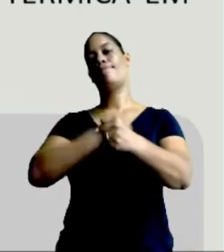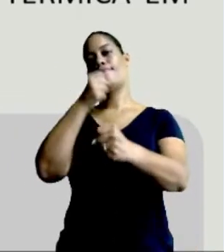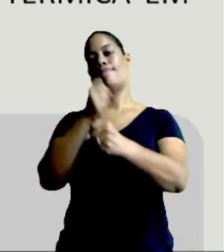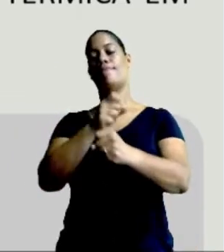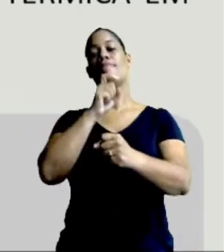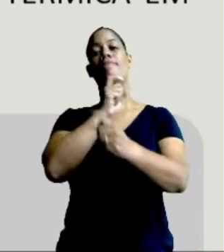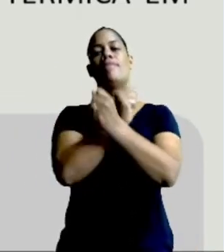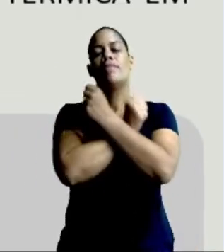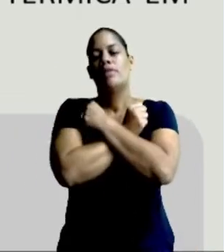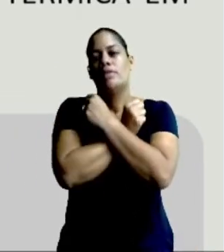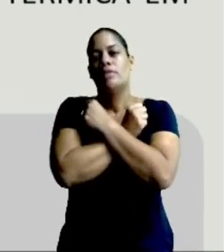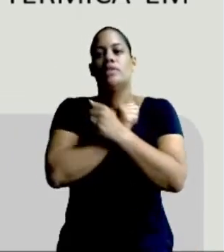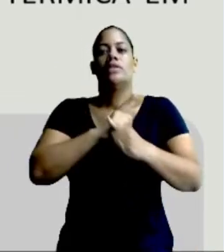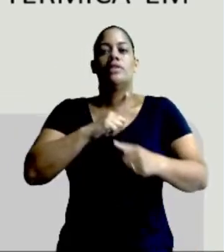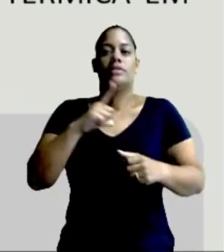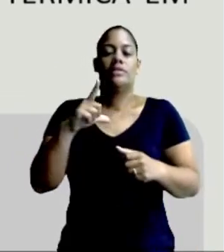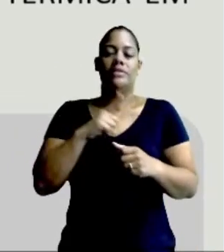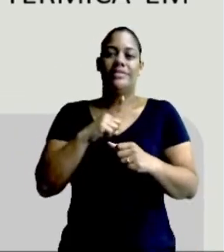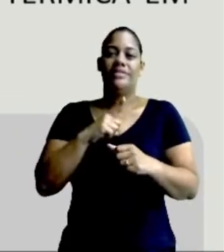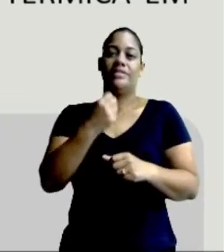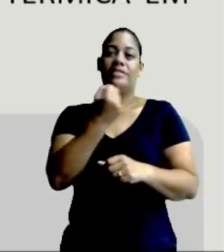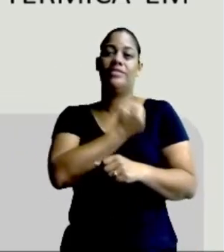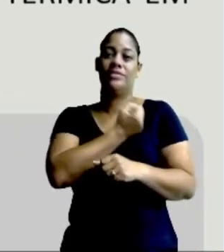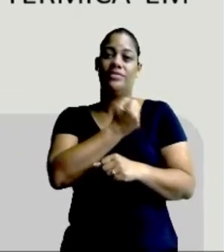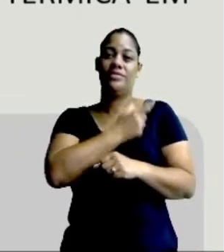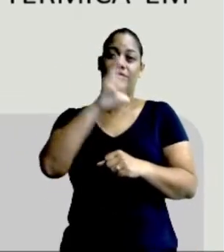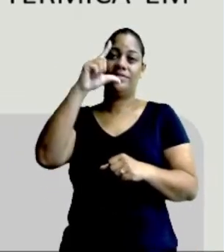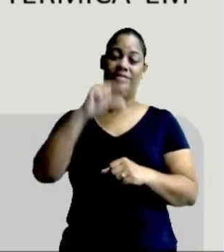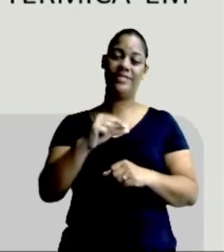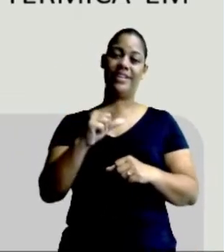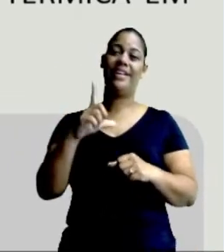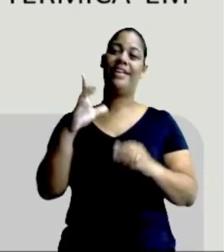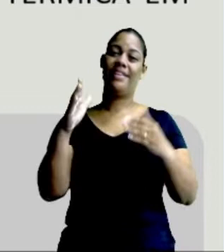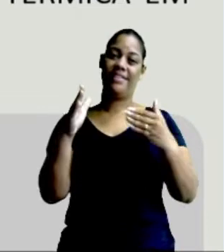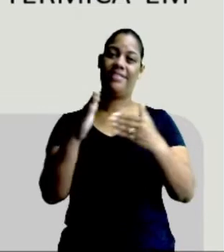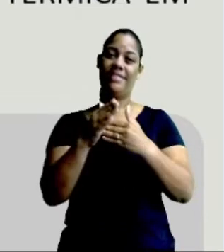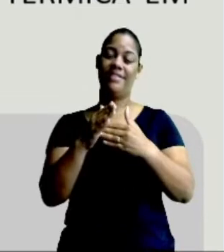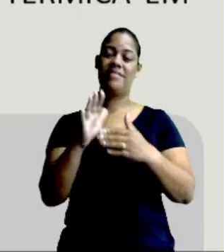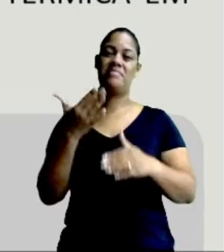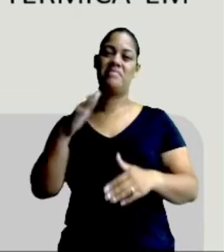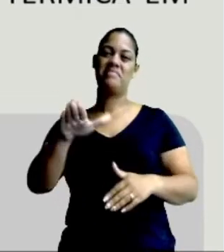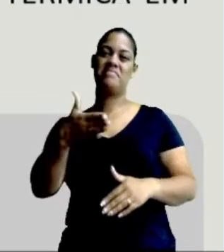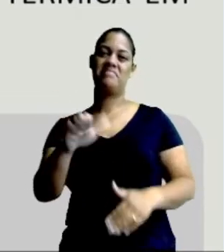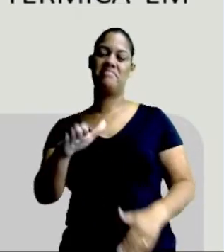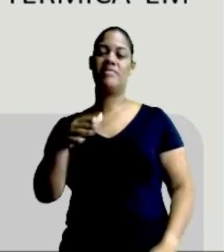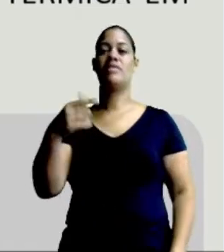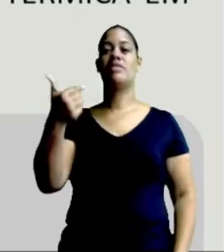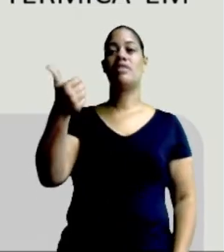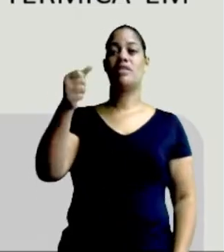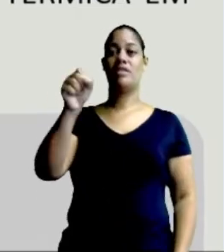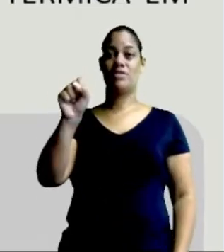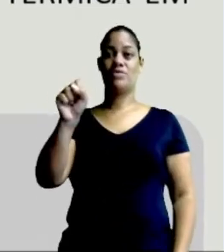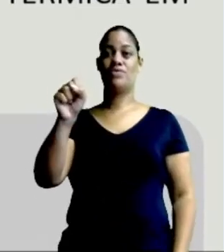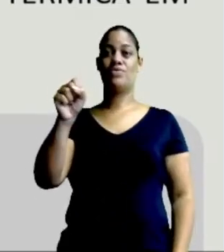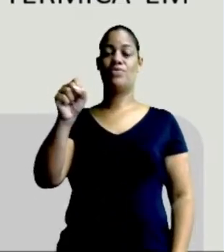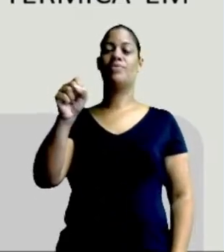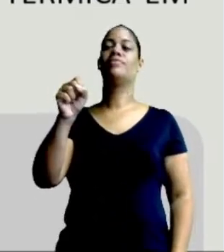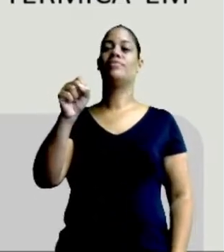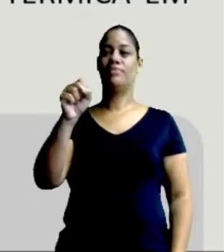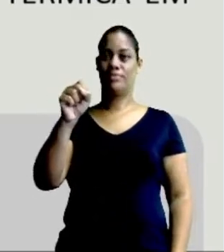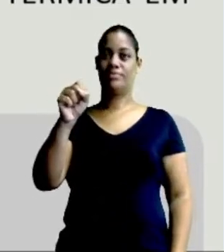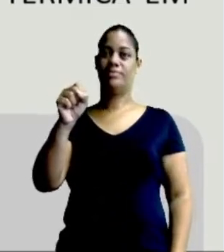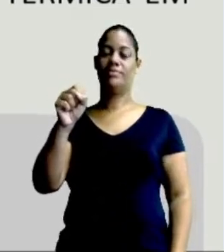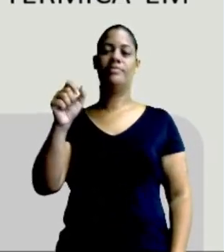no inverno ocorrem as baixas temperaturas com a média térmica em torno de 18 graus